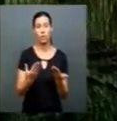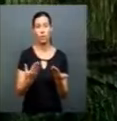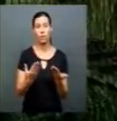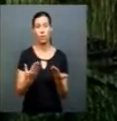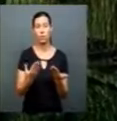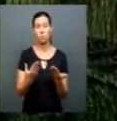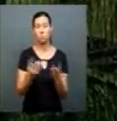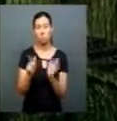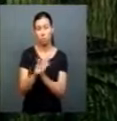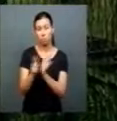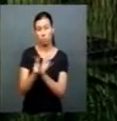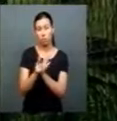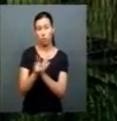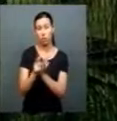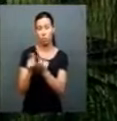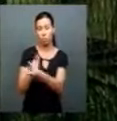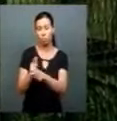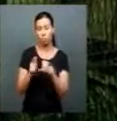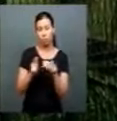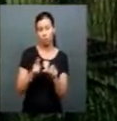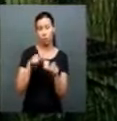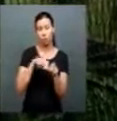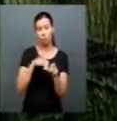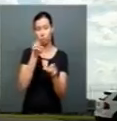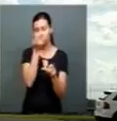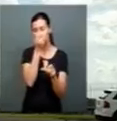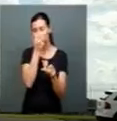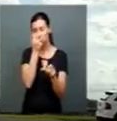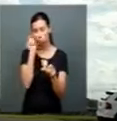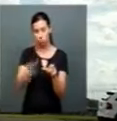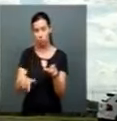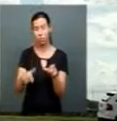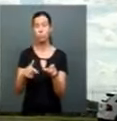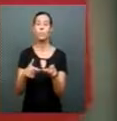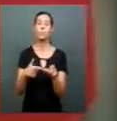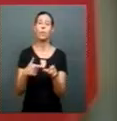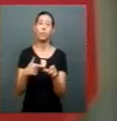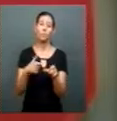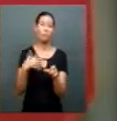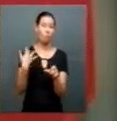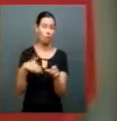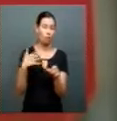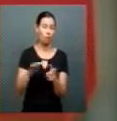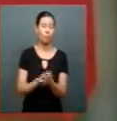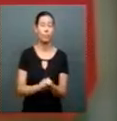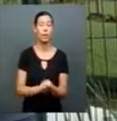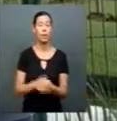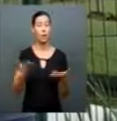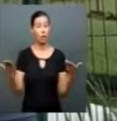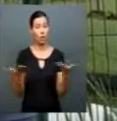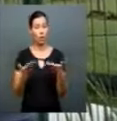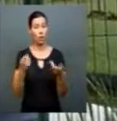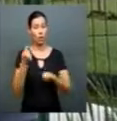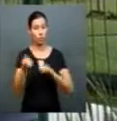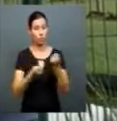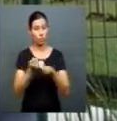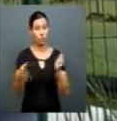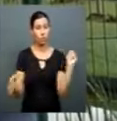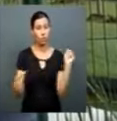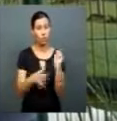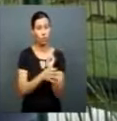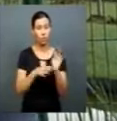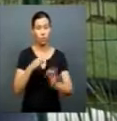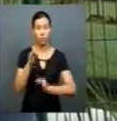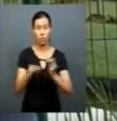custo. O estudante explica que a ideia desse empreendimento inclui tecnologia, segurança e economia. Como é que funciona o reconhecimento de imagem? A